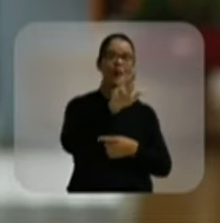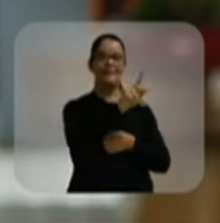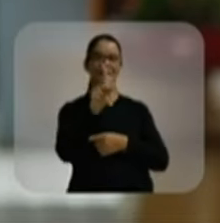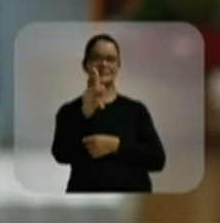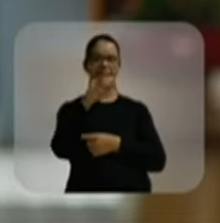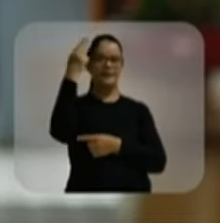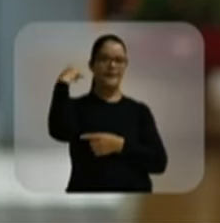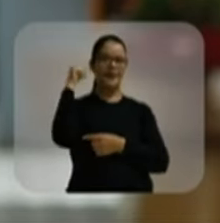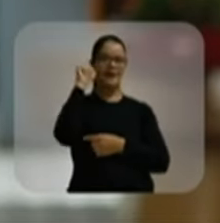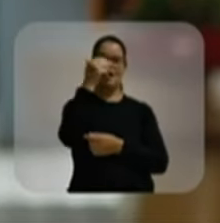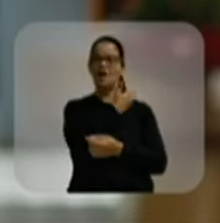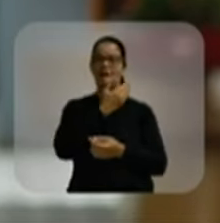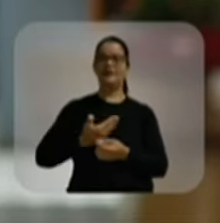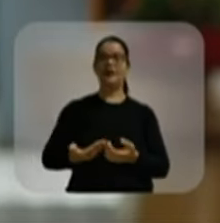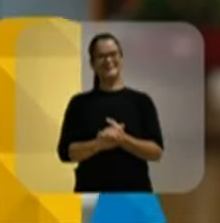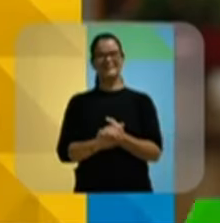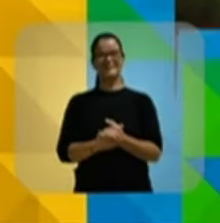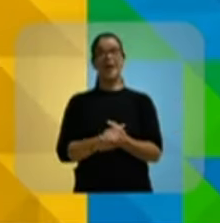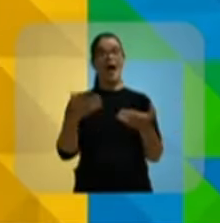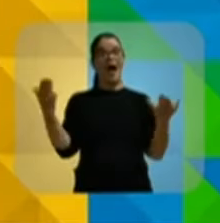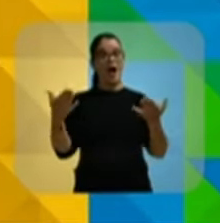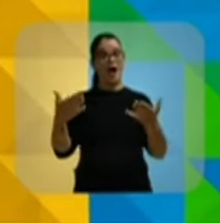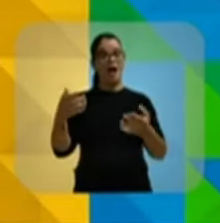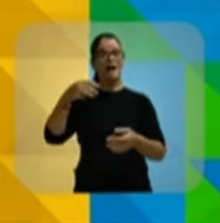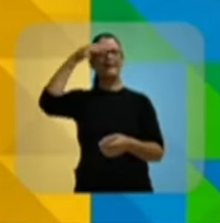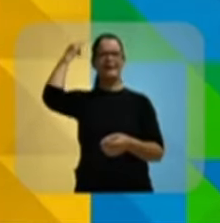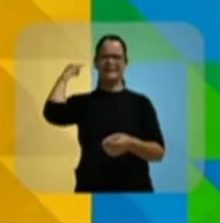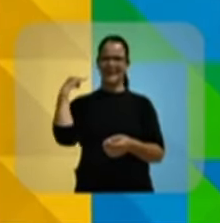para presidente, Marília para governadora.